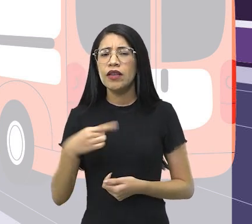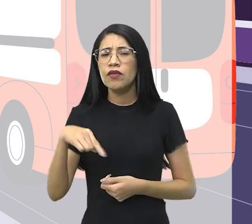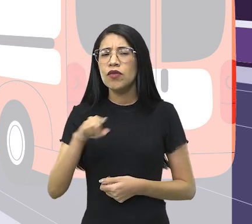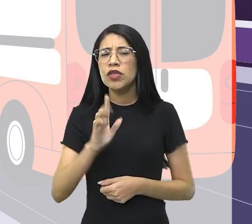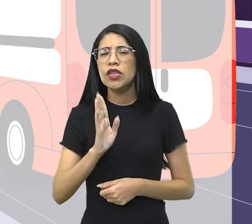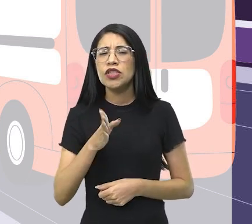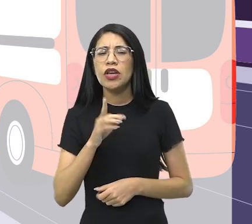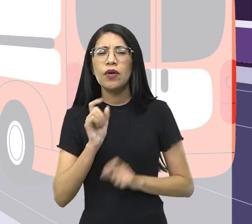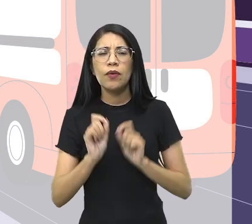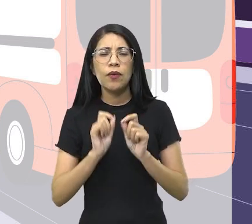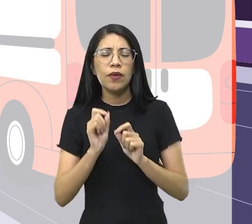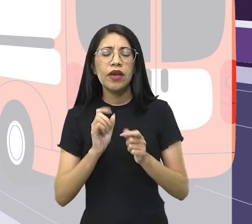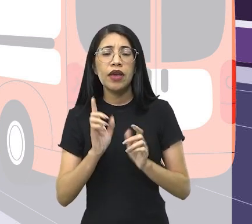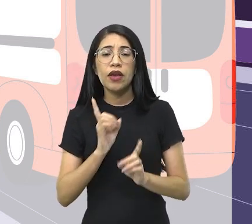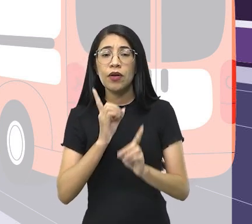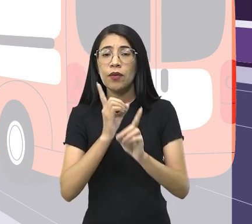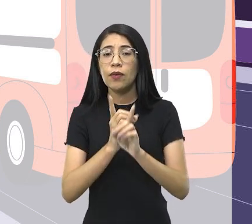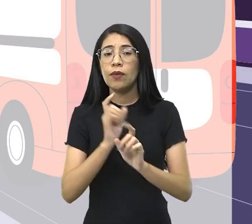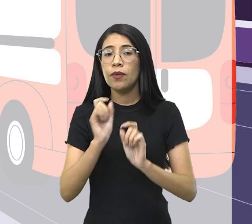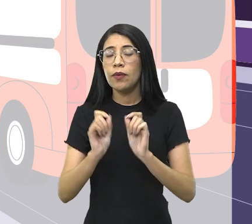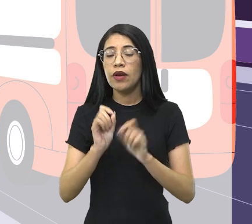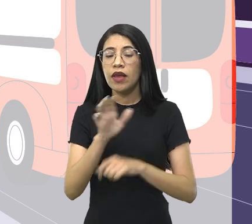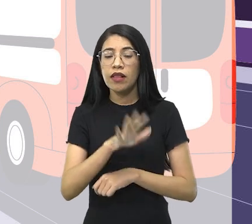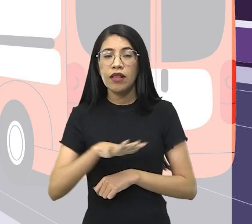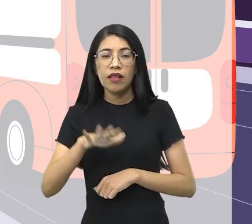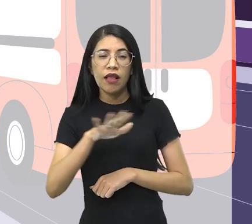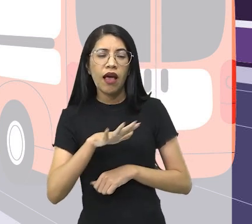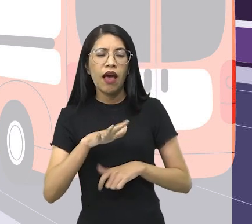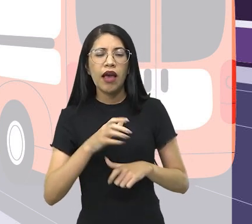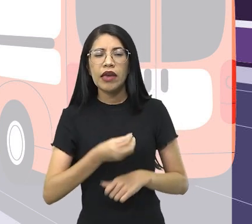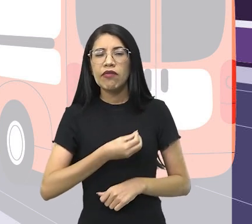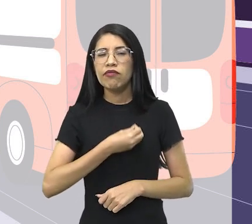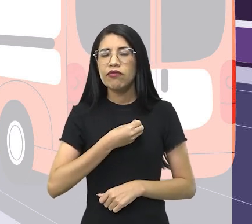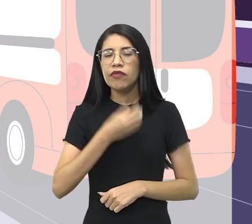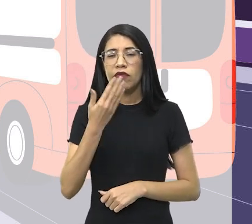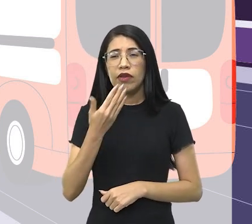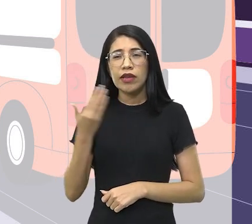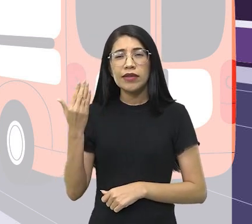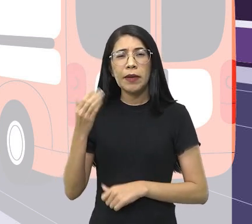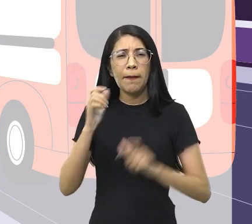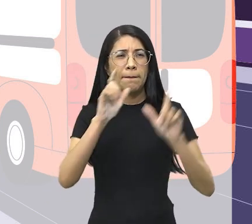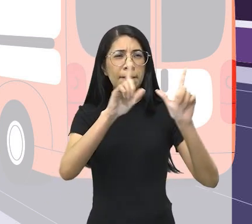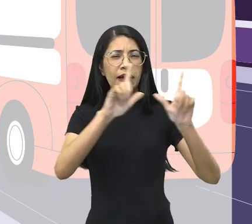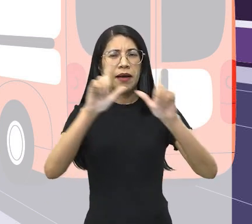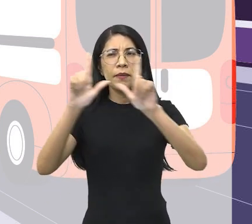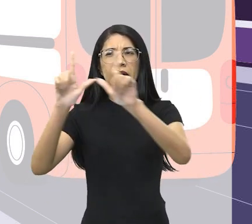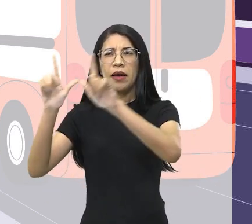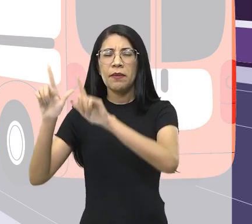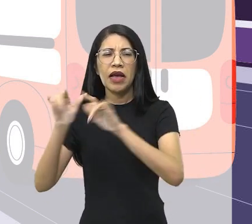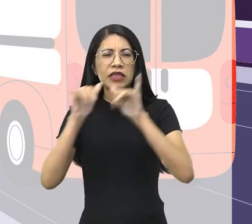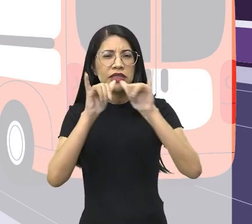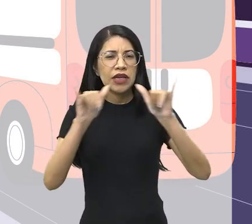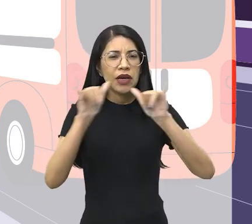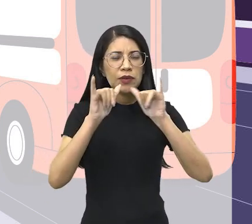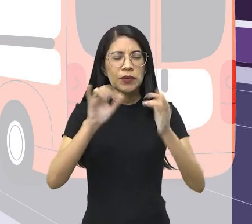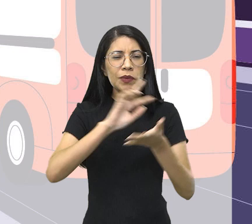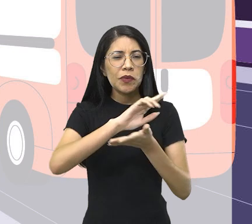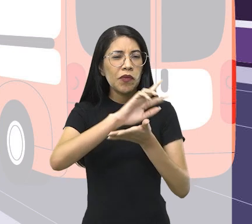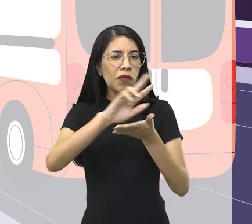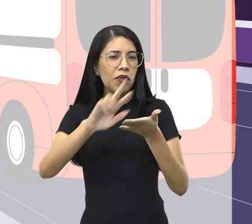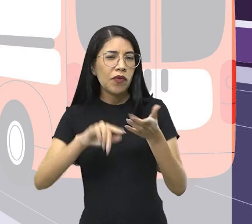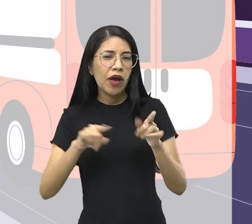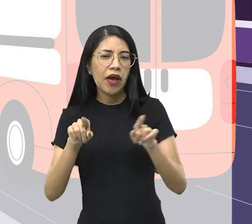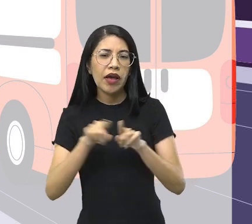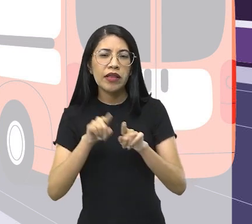aí já não se deparou, né? E nesse ambiente que nós estamos aqui, ó, com várias placas publicitárias, né?